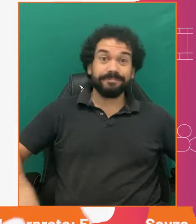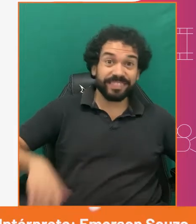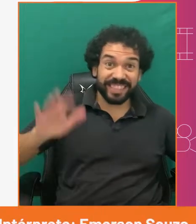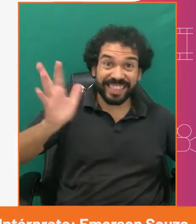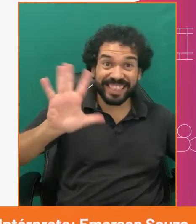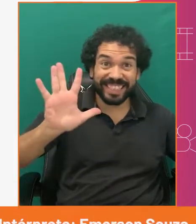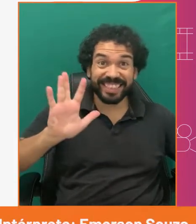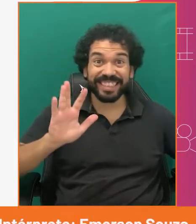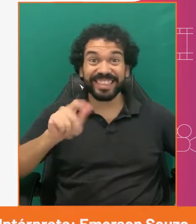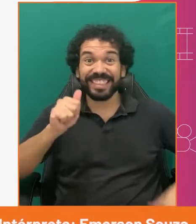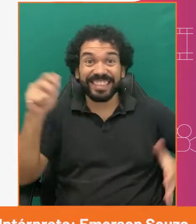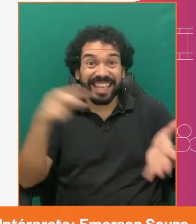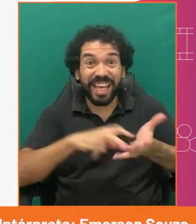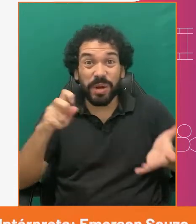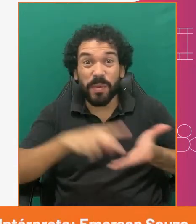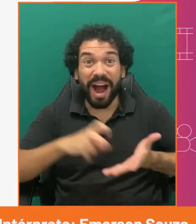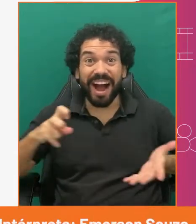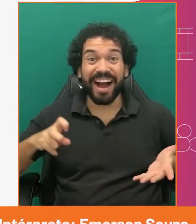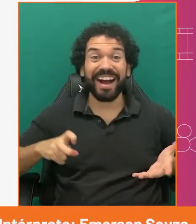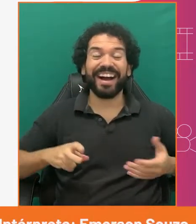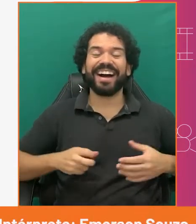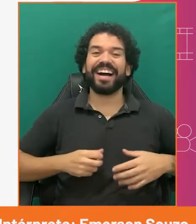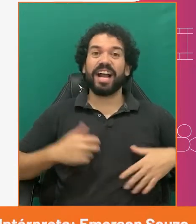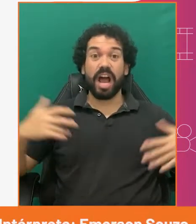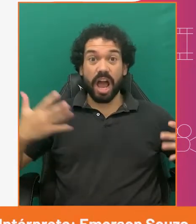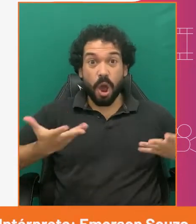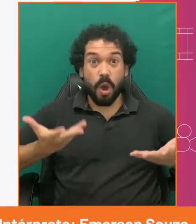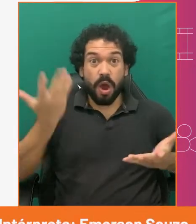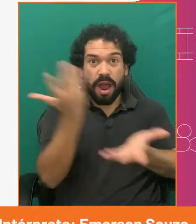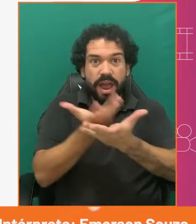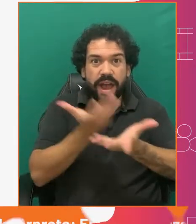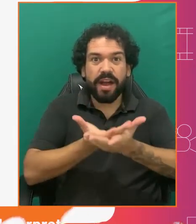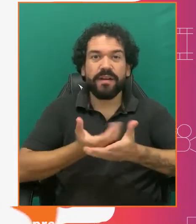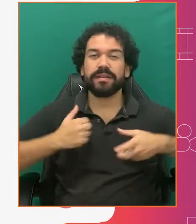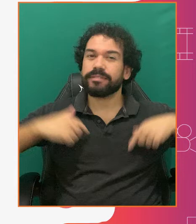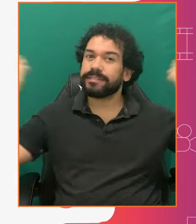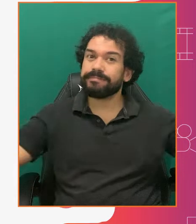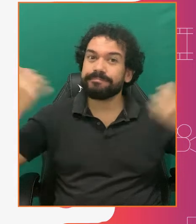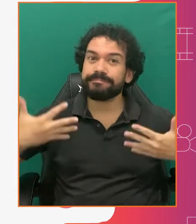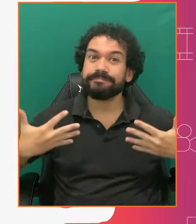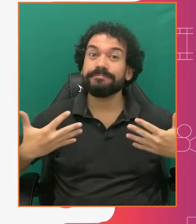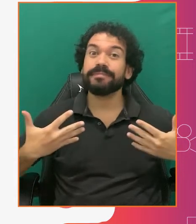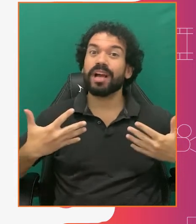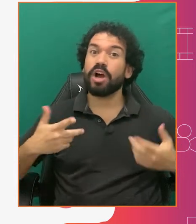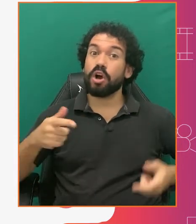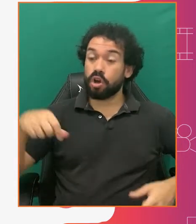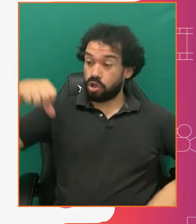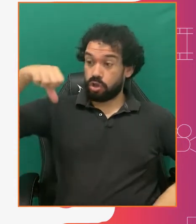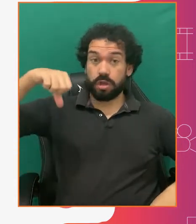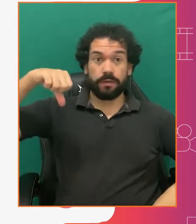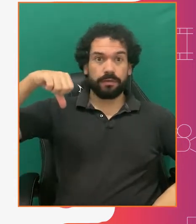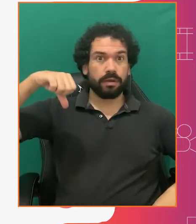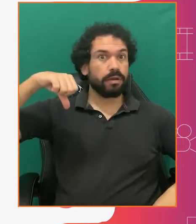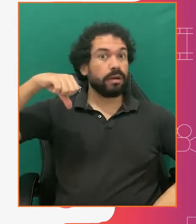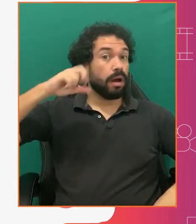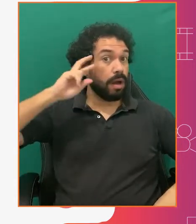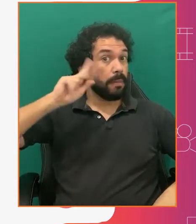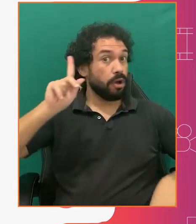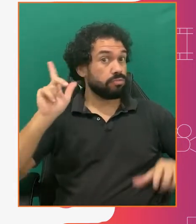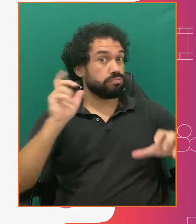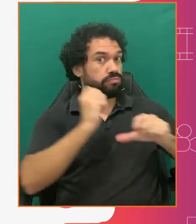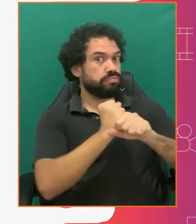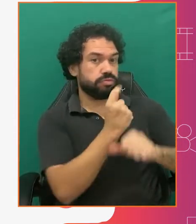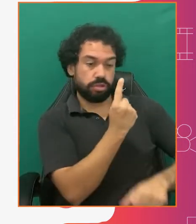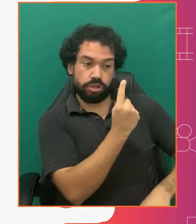E aí, pessoal, animados? Nessa unidade, eu vou falar sobre o 9º princípio